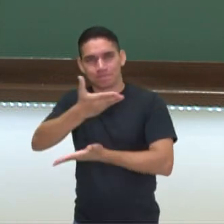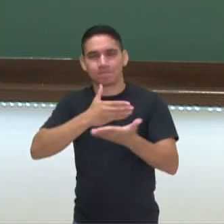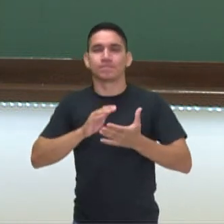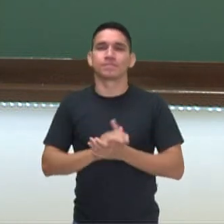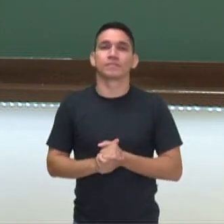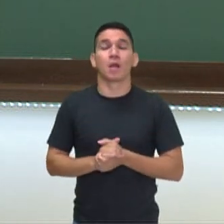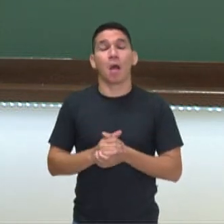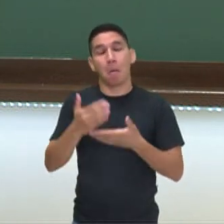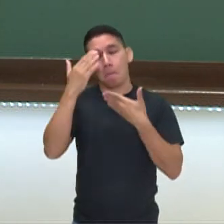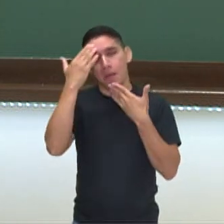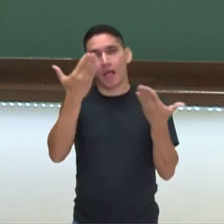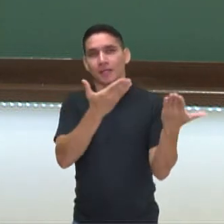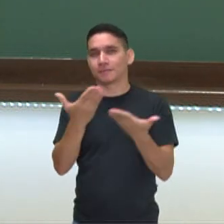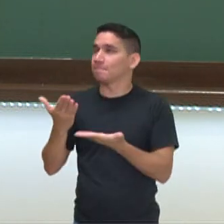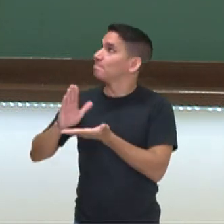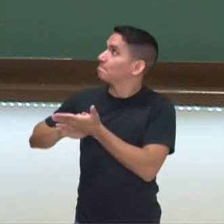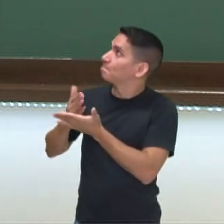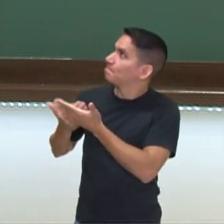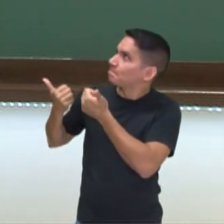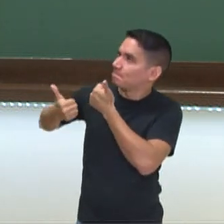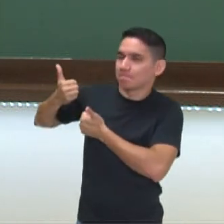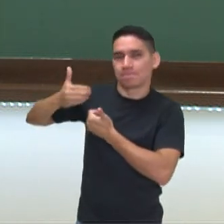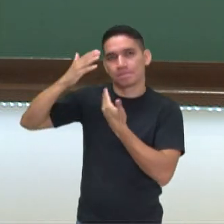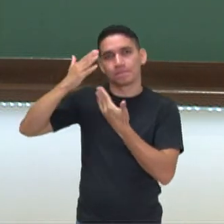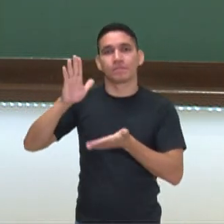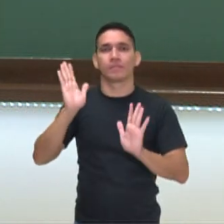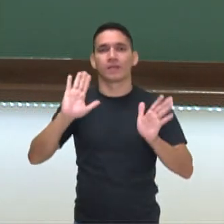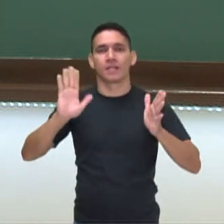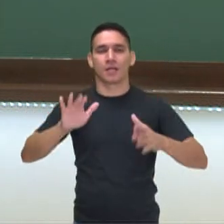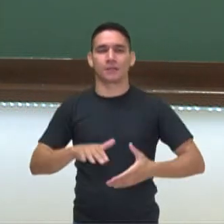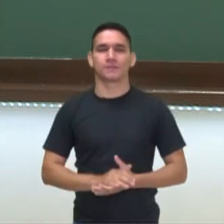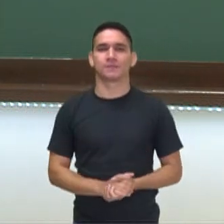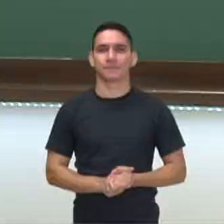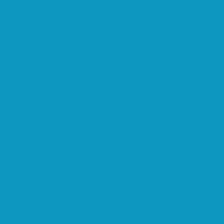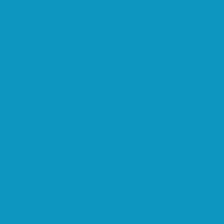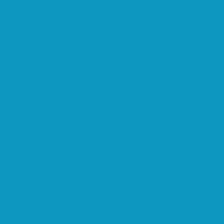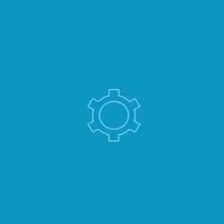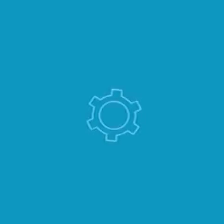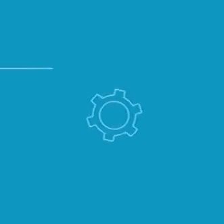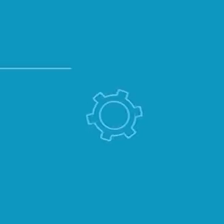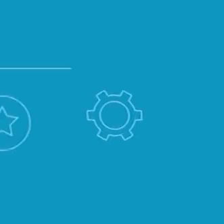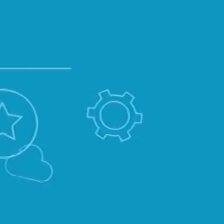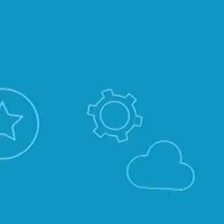Obrigado por estar aqui. Obrigado, Ezio, nosso intérprete. E até mais, pessoal. Tchau, tchau.